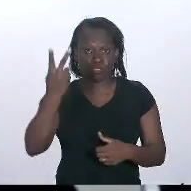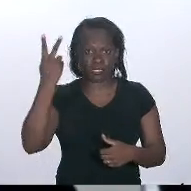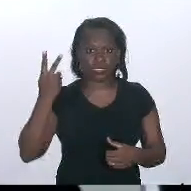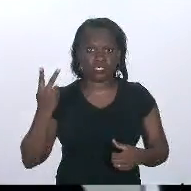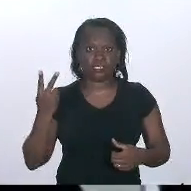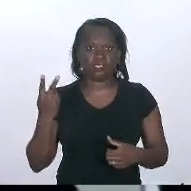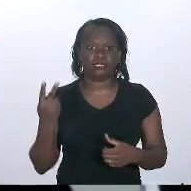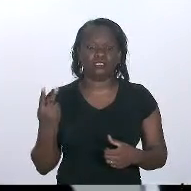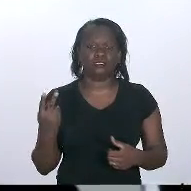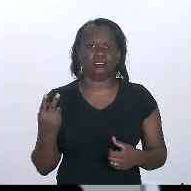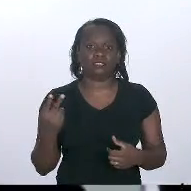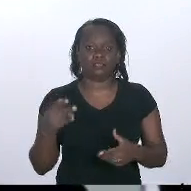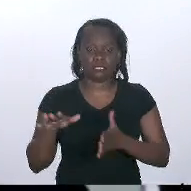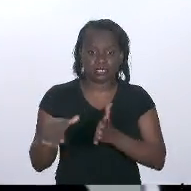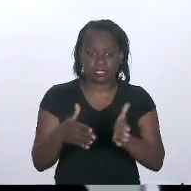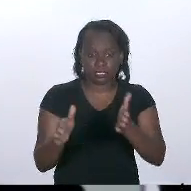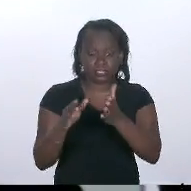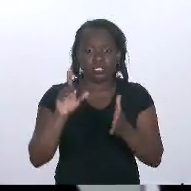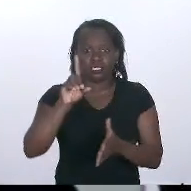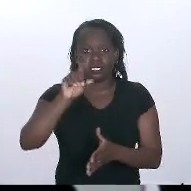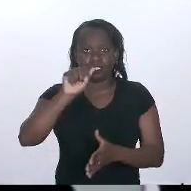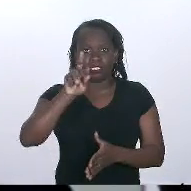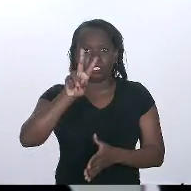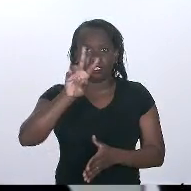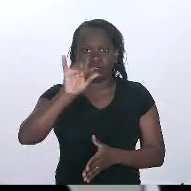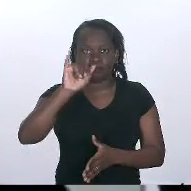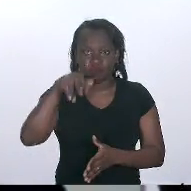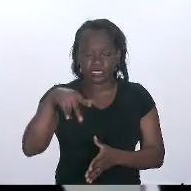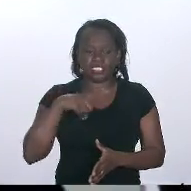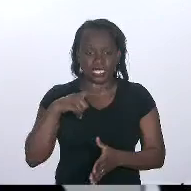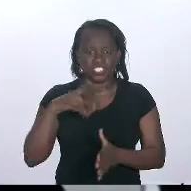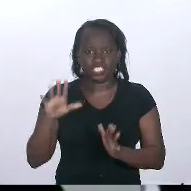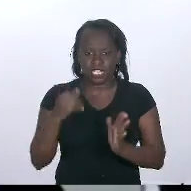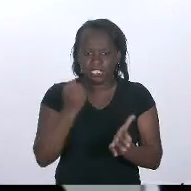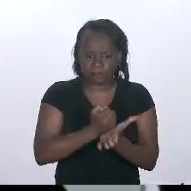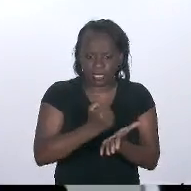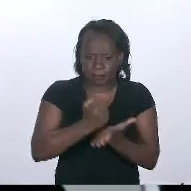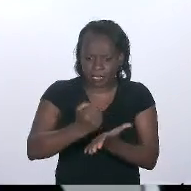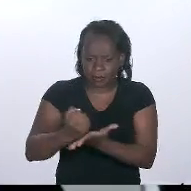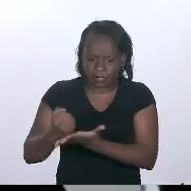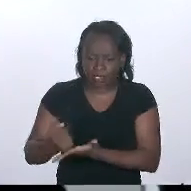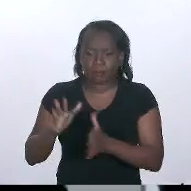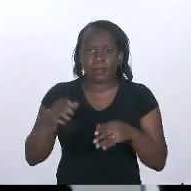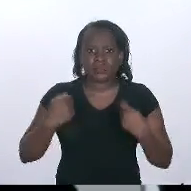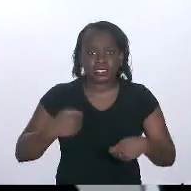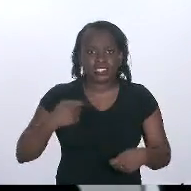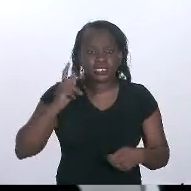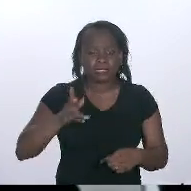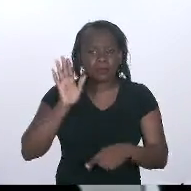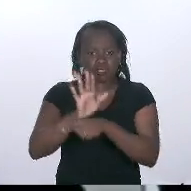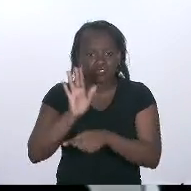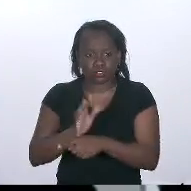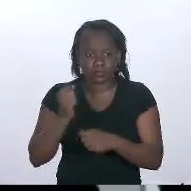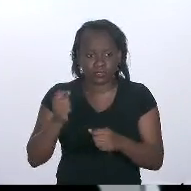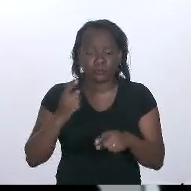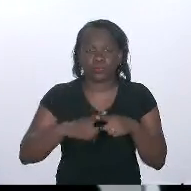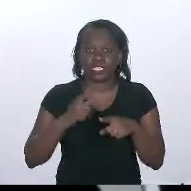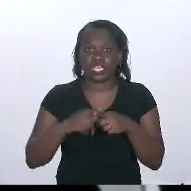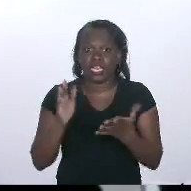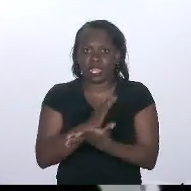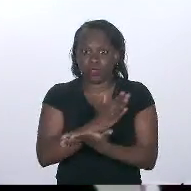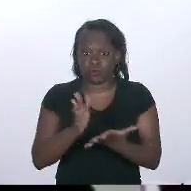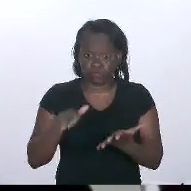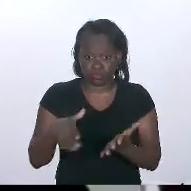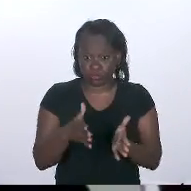valorizar os caminhos da árvore né que já são demarcados mas que a gente tem que sempre fortalecer os que boa